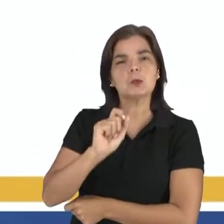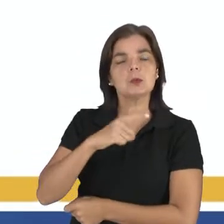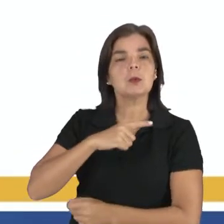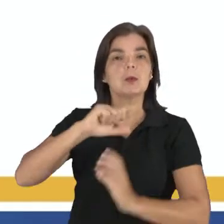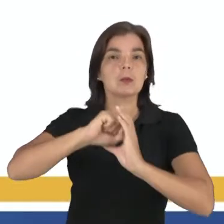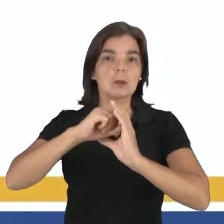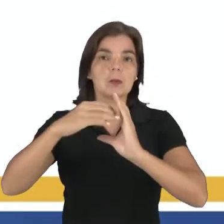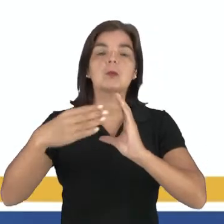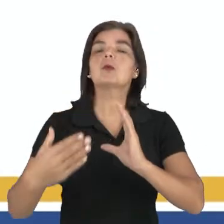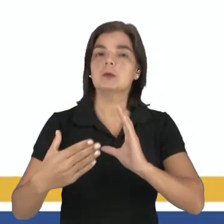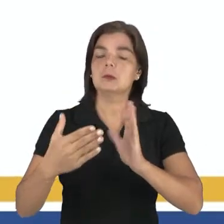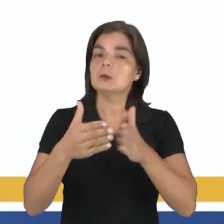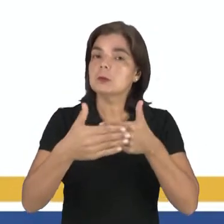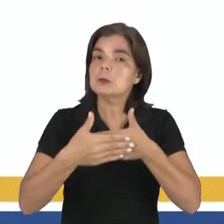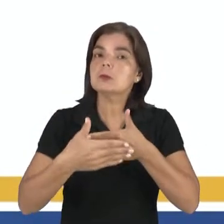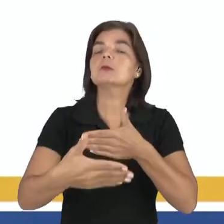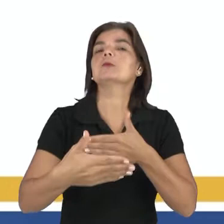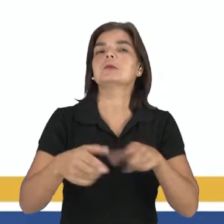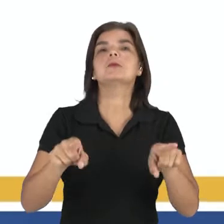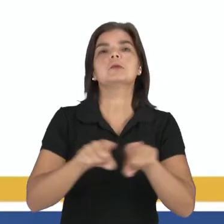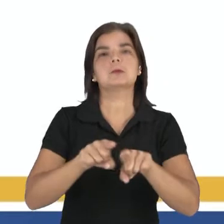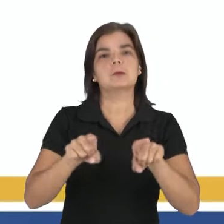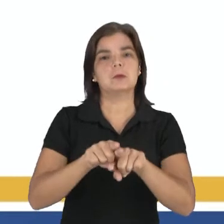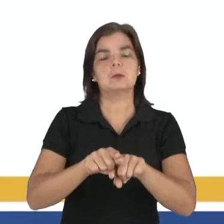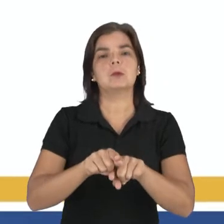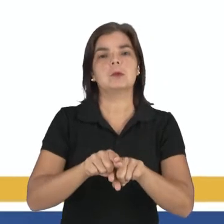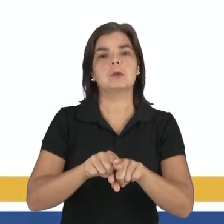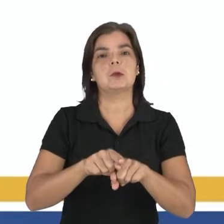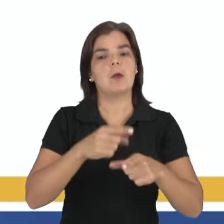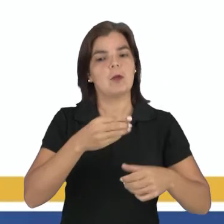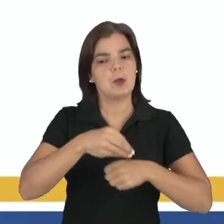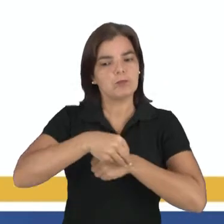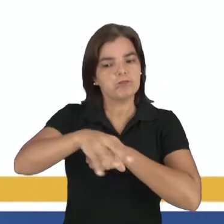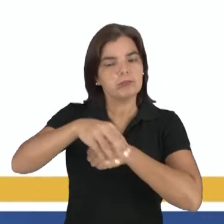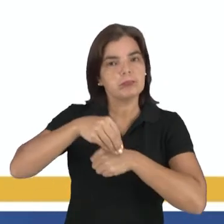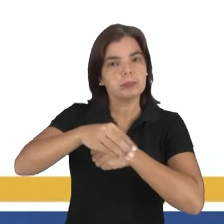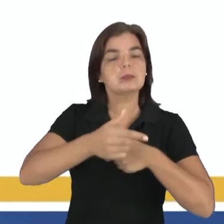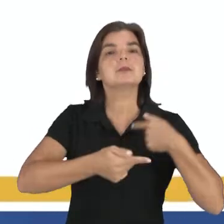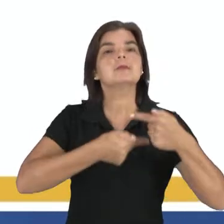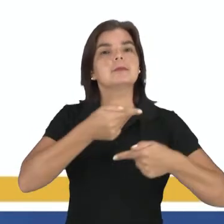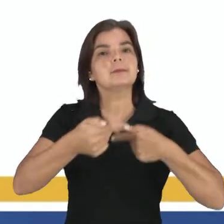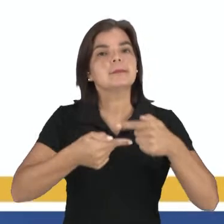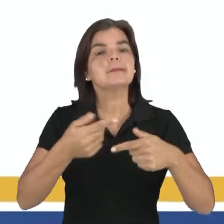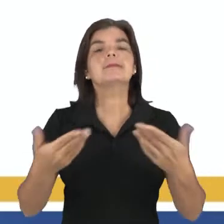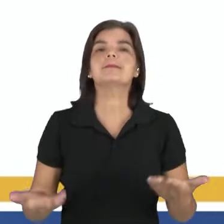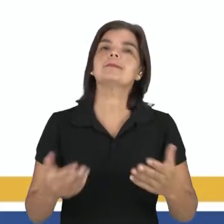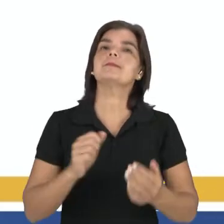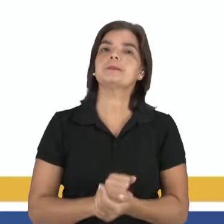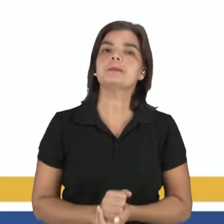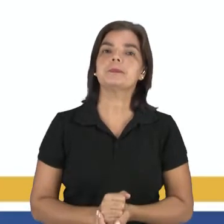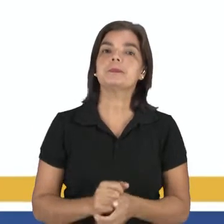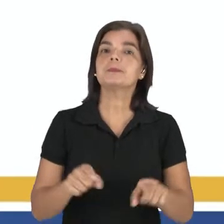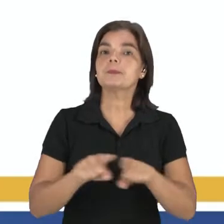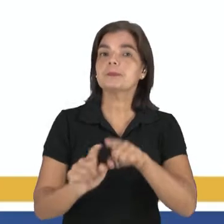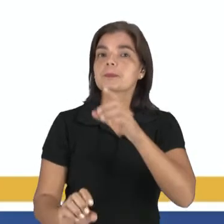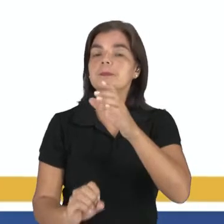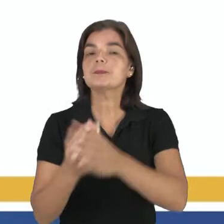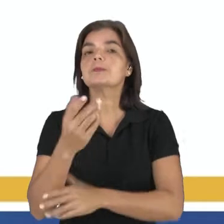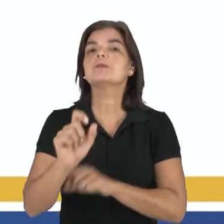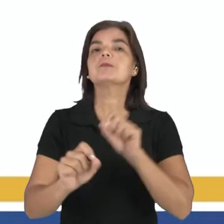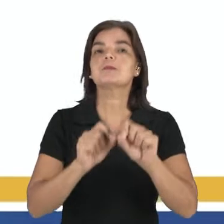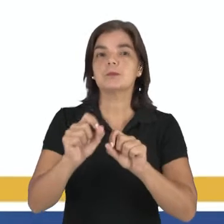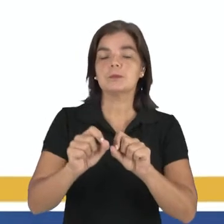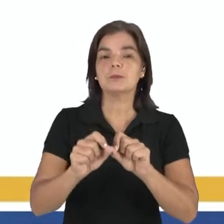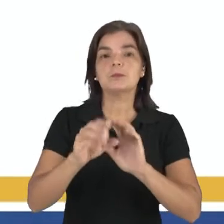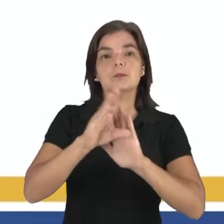possuem características vantajosas e passam aos seus descendentes. Portanto, a partir daí surgiu